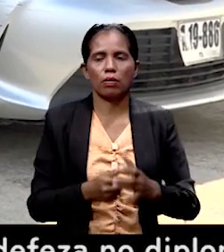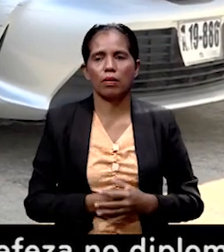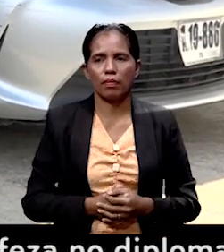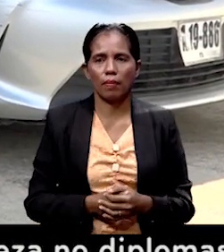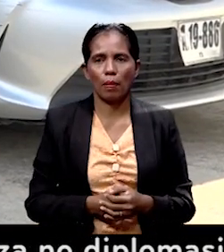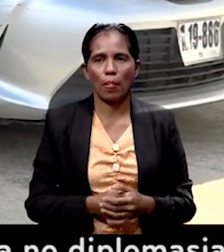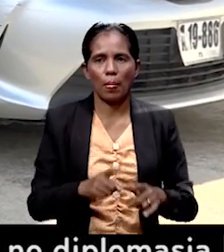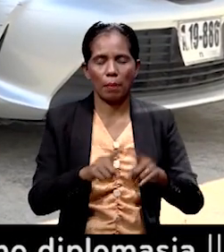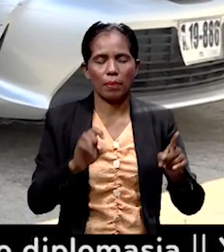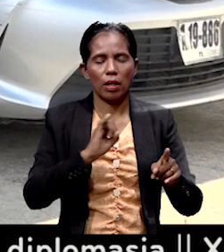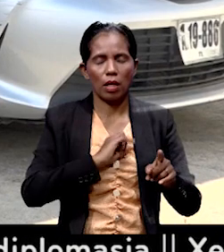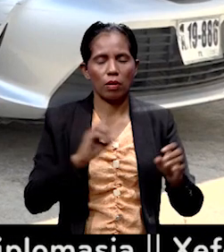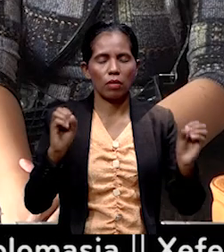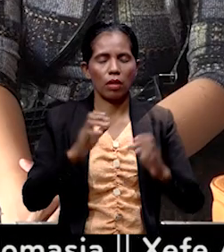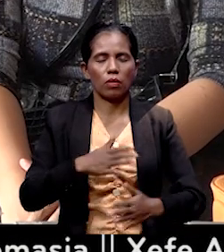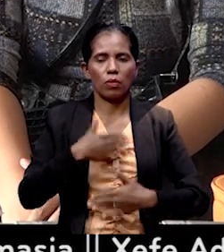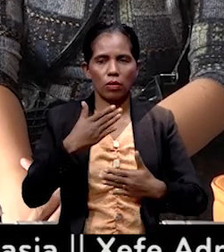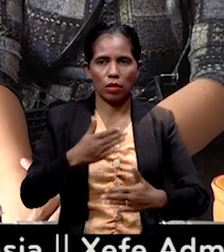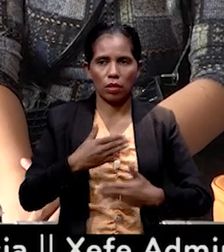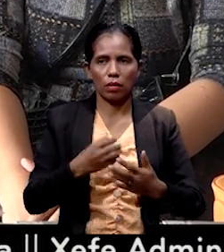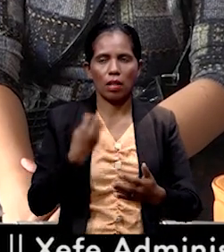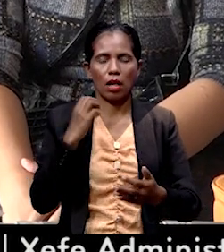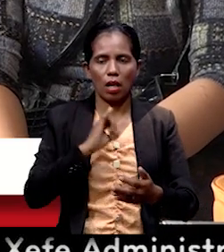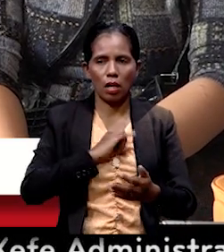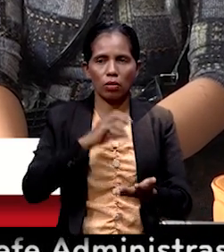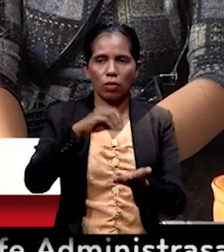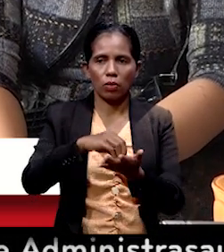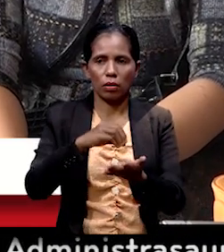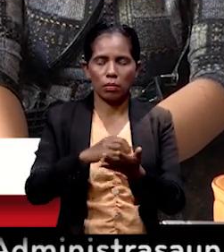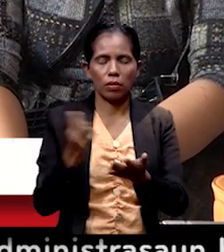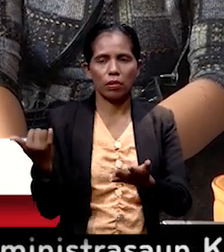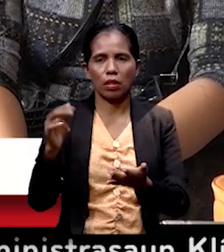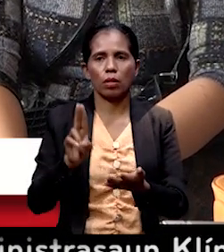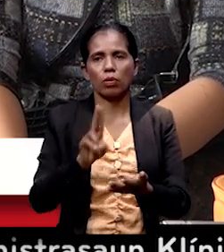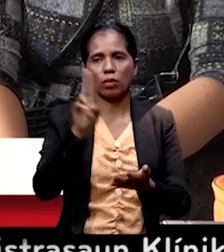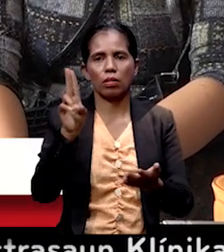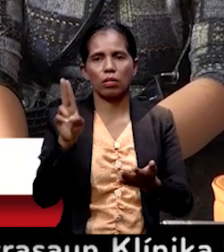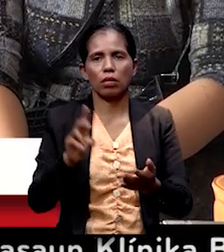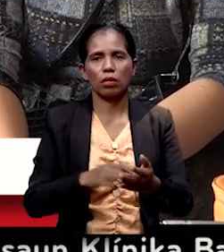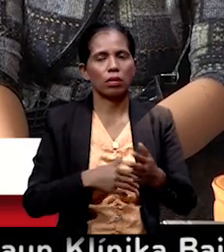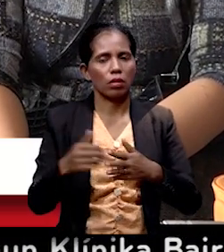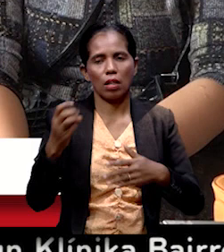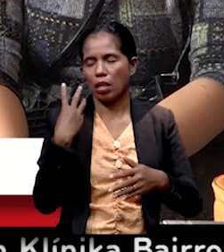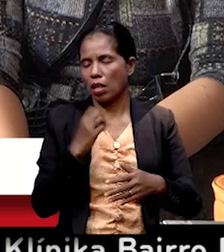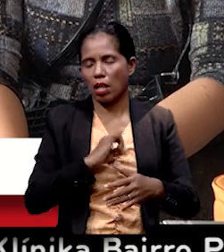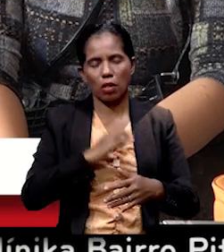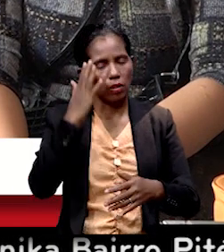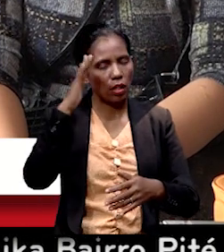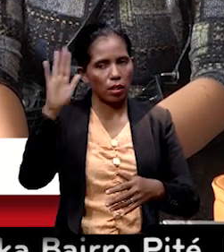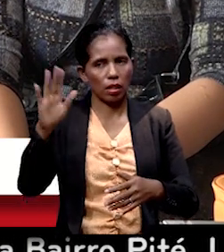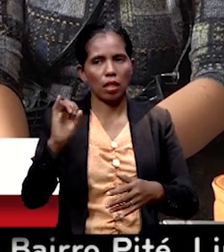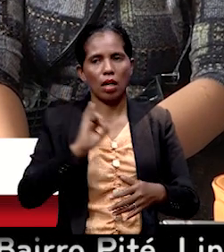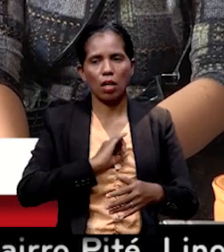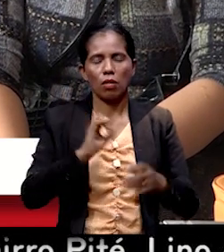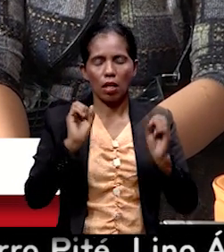be, hau la satisfaz, ho, hau ne orçamento de Seranbe, maka sera gasta, tung sai, hau la hatene botida, antau hau karakala